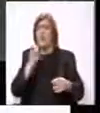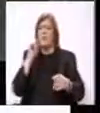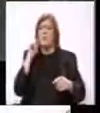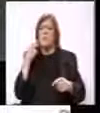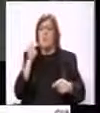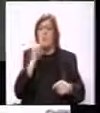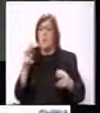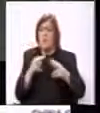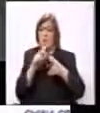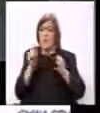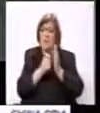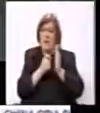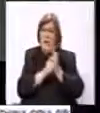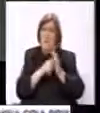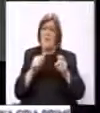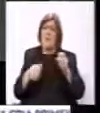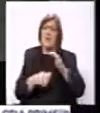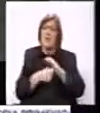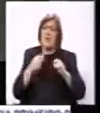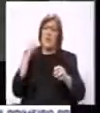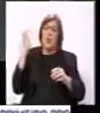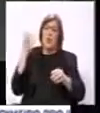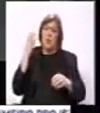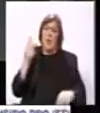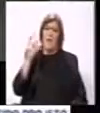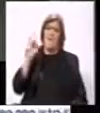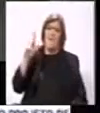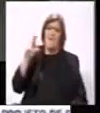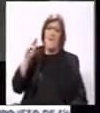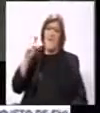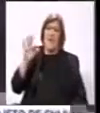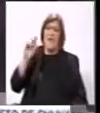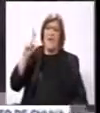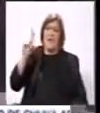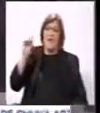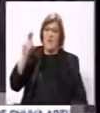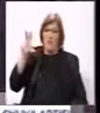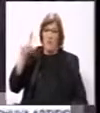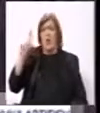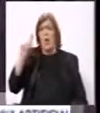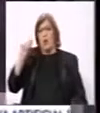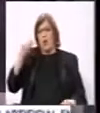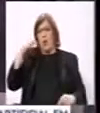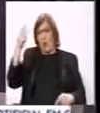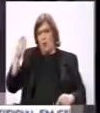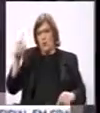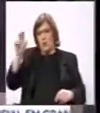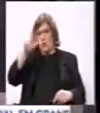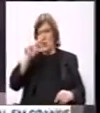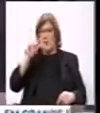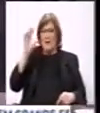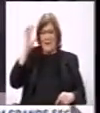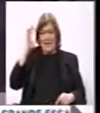tem encontro marcado então centro cultural vila flor em outro despacho do chefe foi vamos ter sido eficaz durante essa otan na tarde de sábado